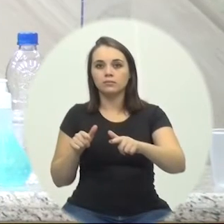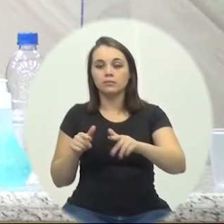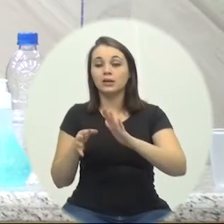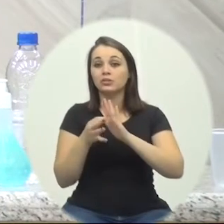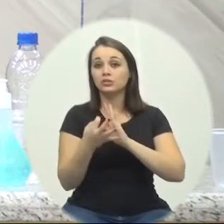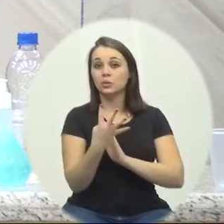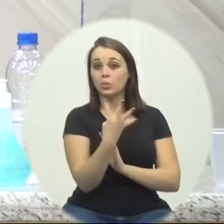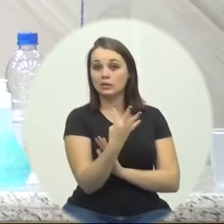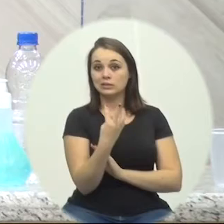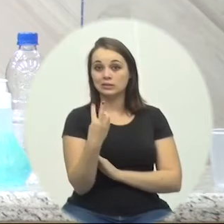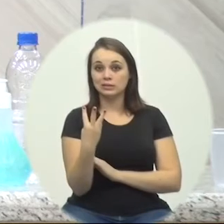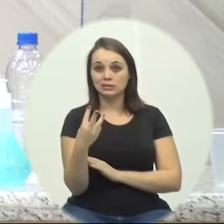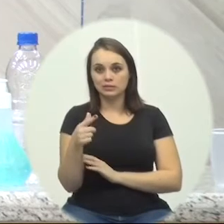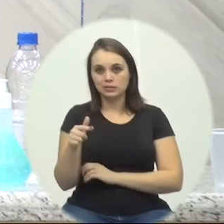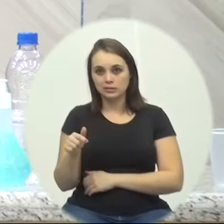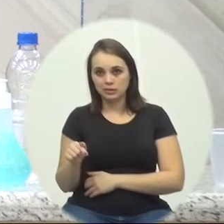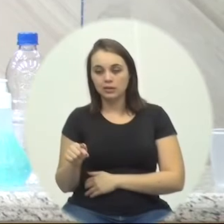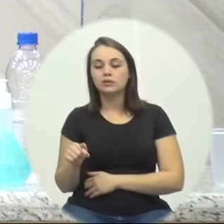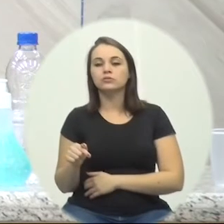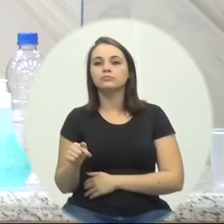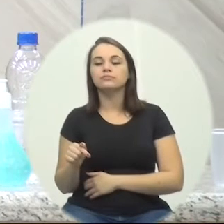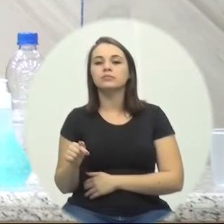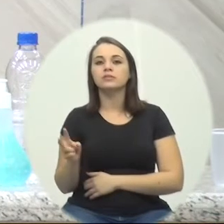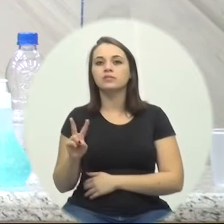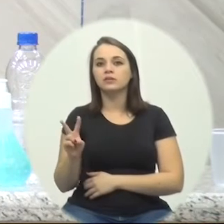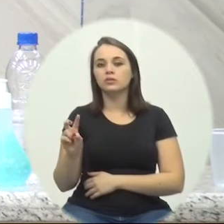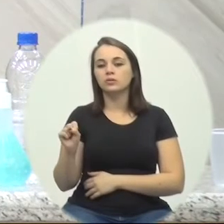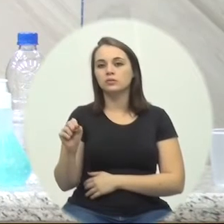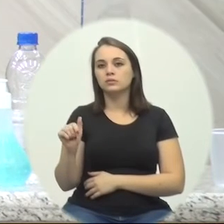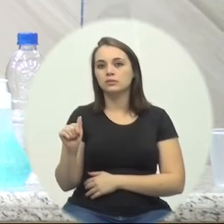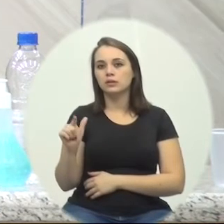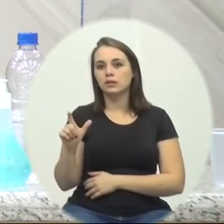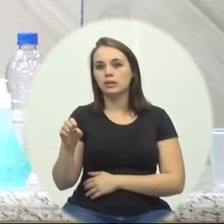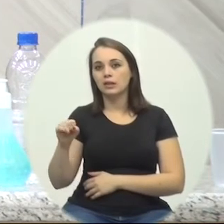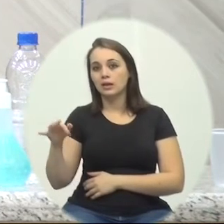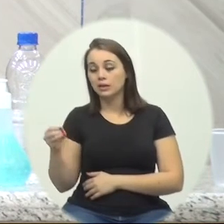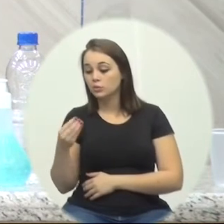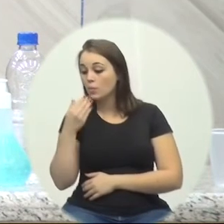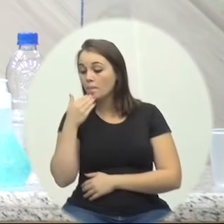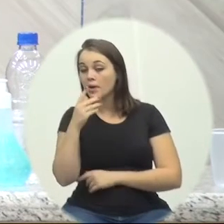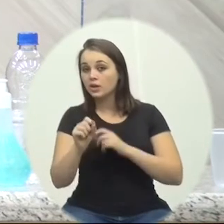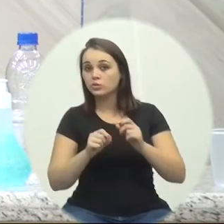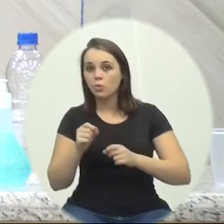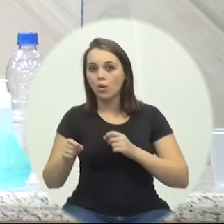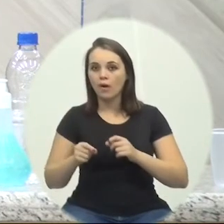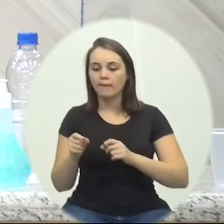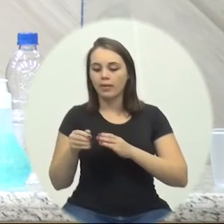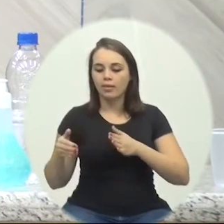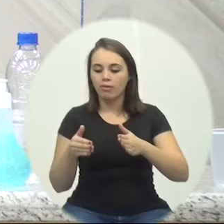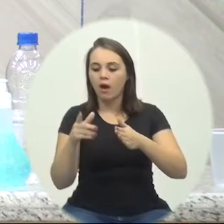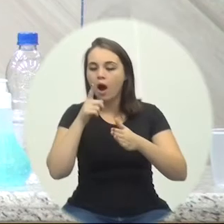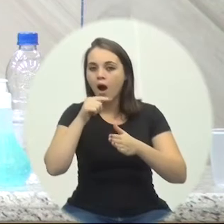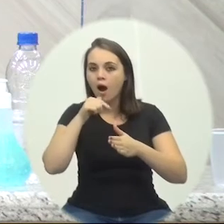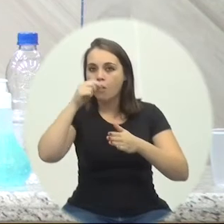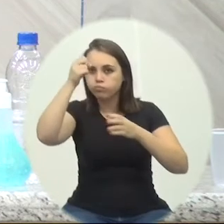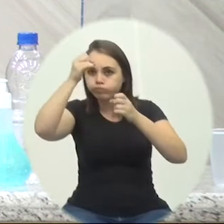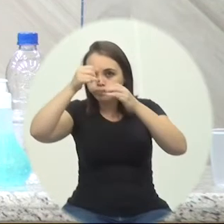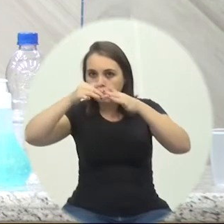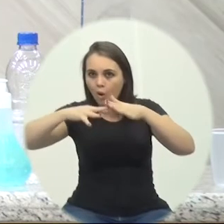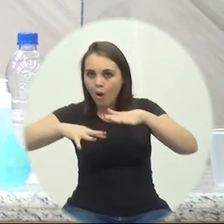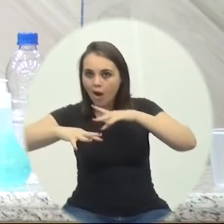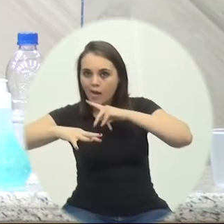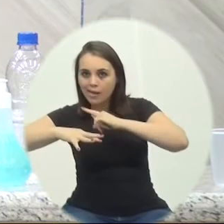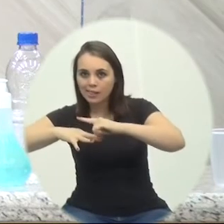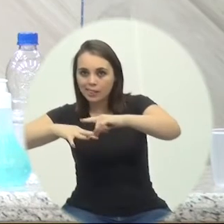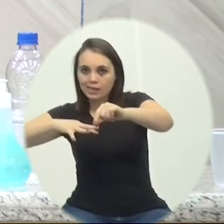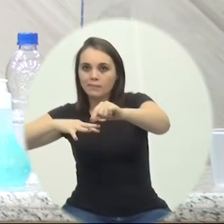indicação 437, 2021, autor vereador Salésio Lima. Reparos na Boca de Lobo, localizado na rua Nibele Ugione, de frente à